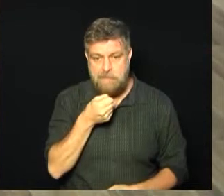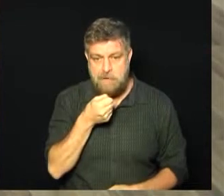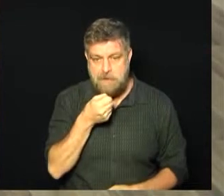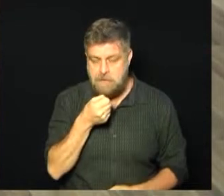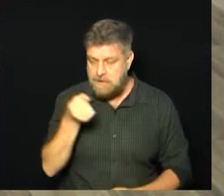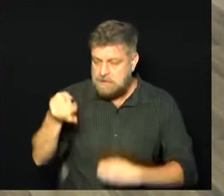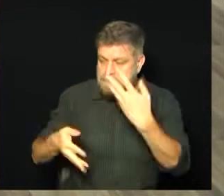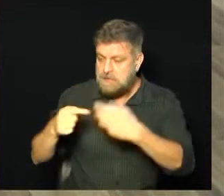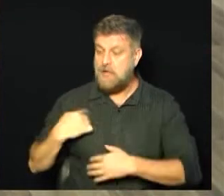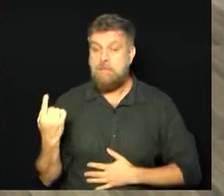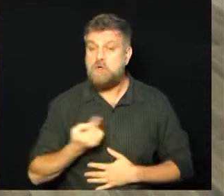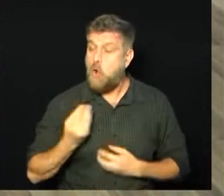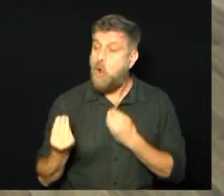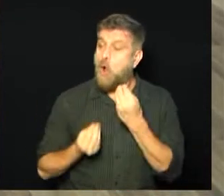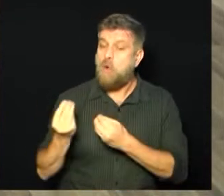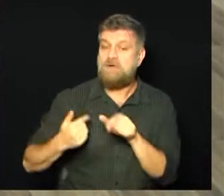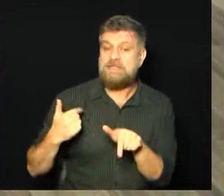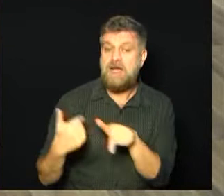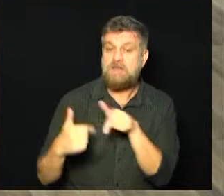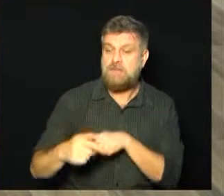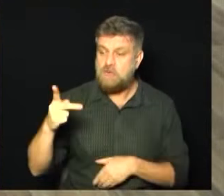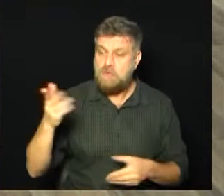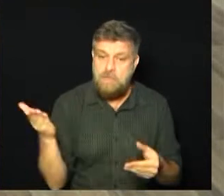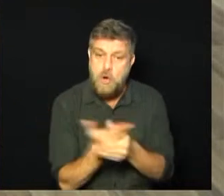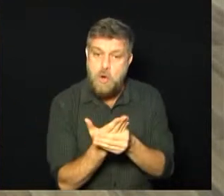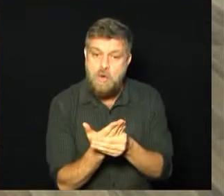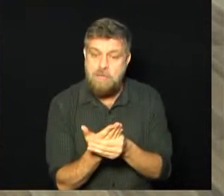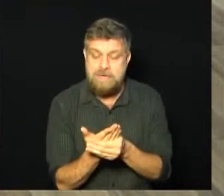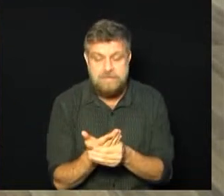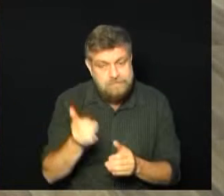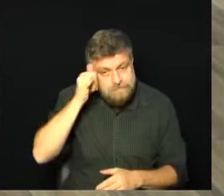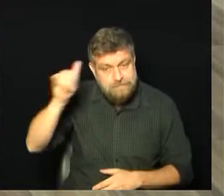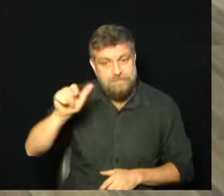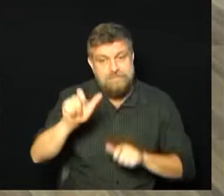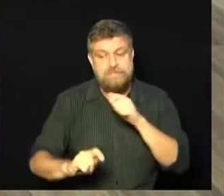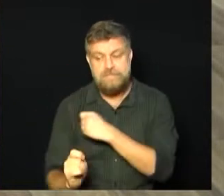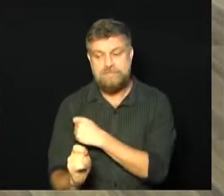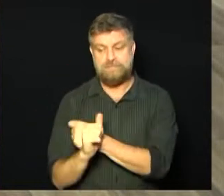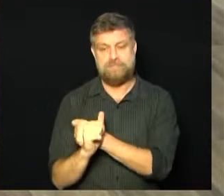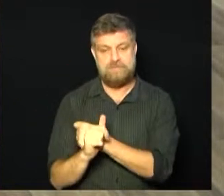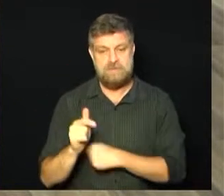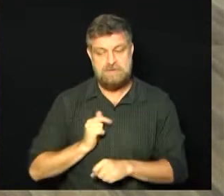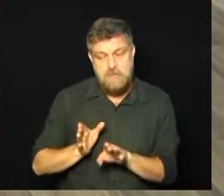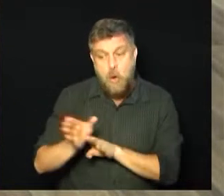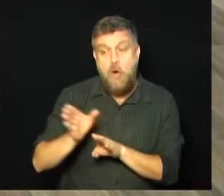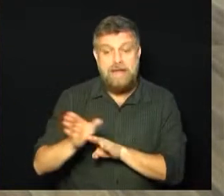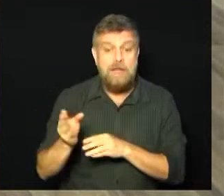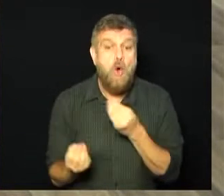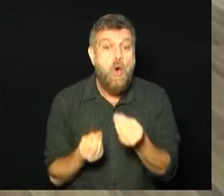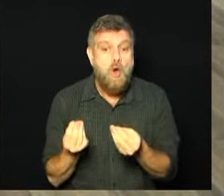assistindo o Câmara Notícia como que vai ser o trabalho do Procon, até para evitar que as pessoas caiam em golpe, deem orientação. Boa